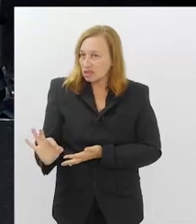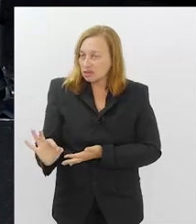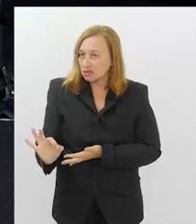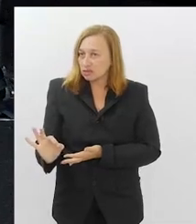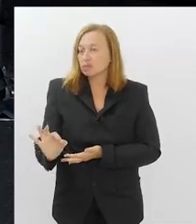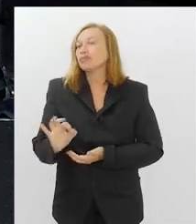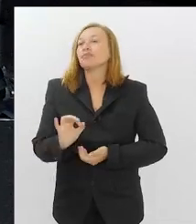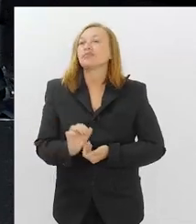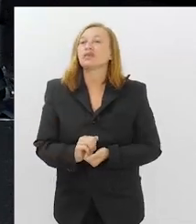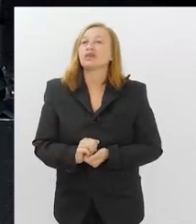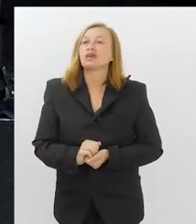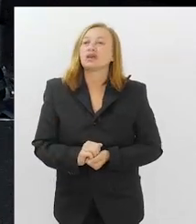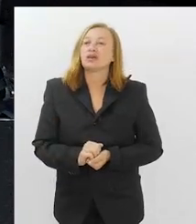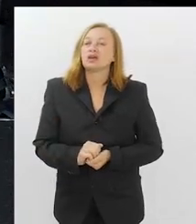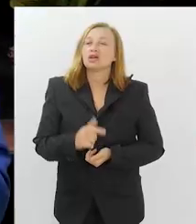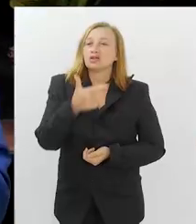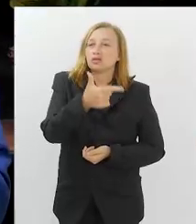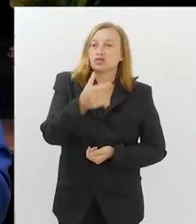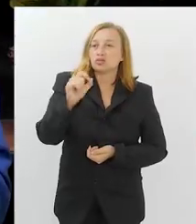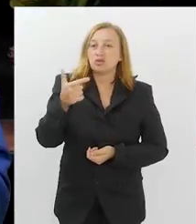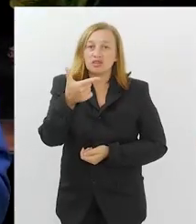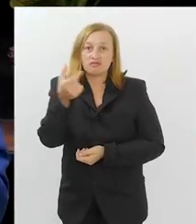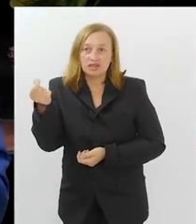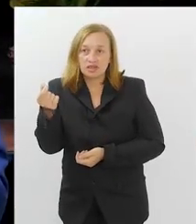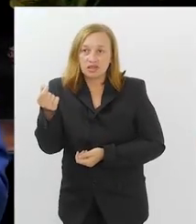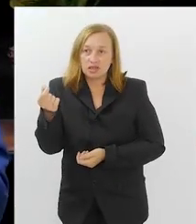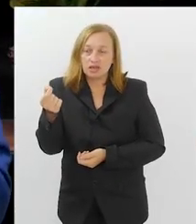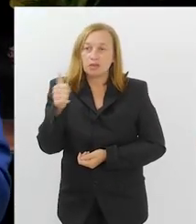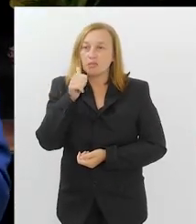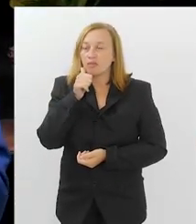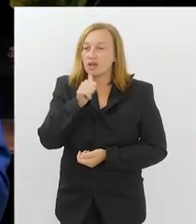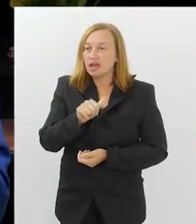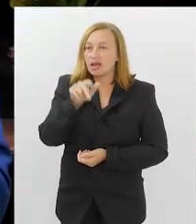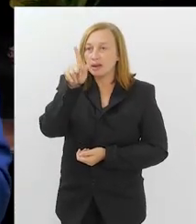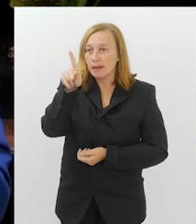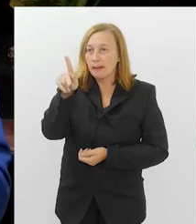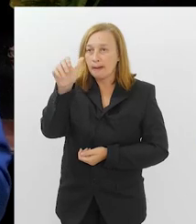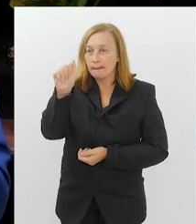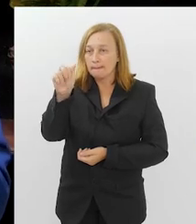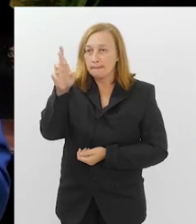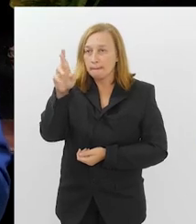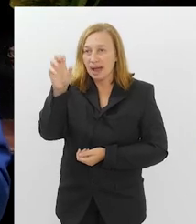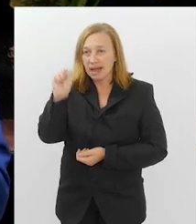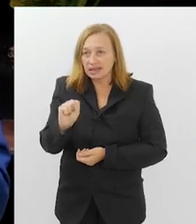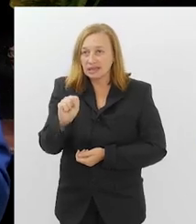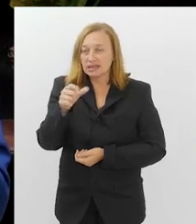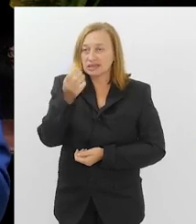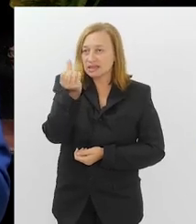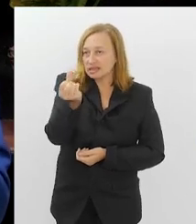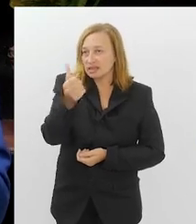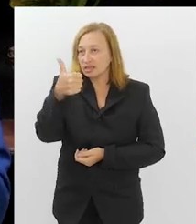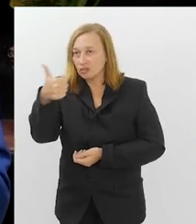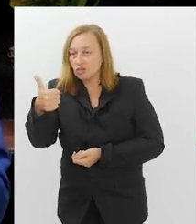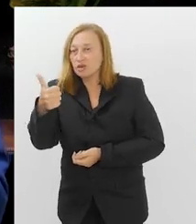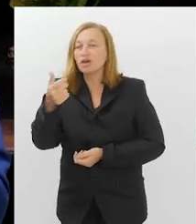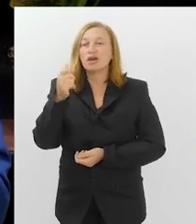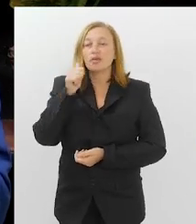67% dos casos notificados, né, em 2020, sendo as mulheres pardas 61% e as mulheres